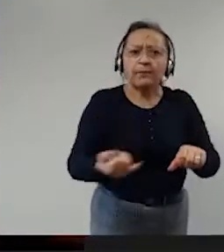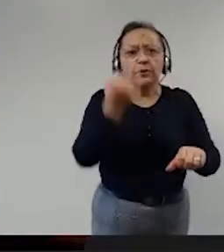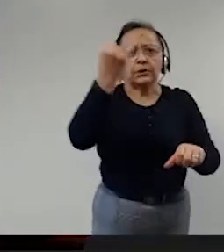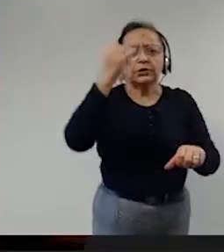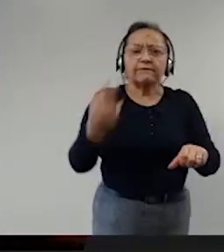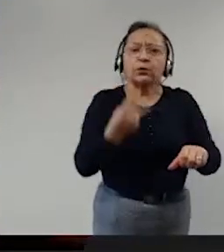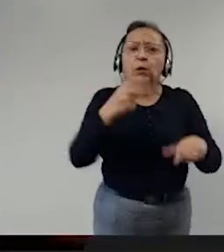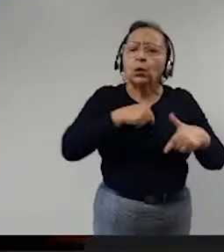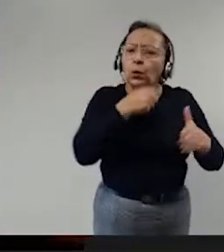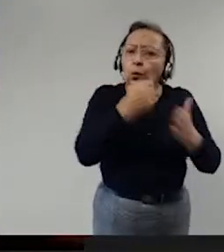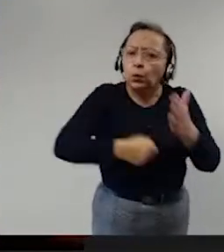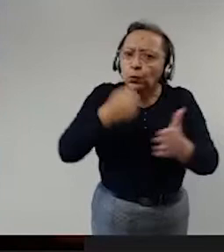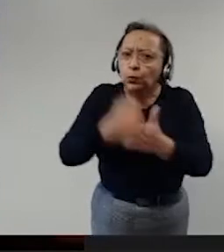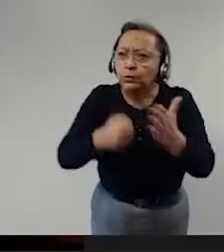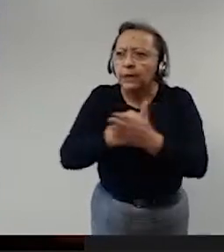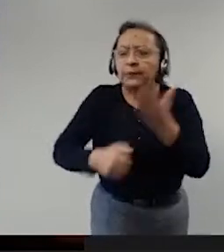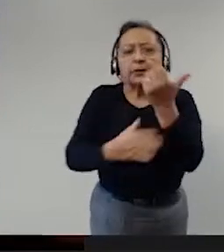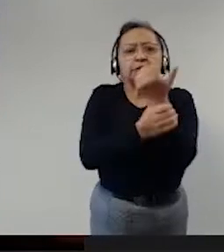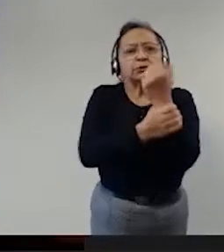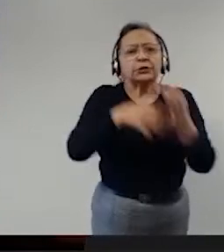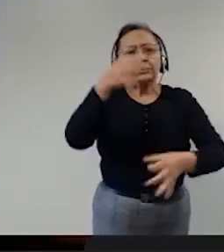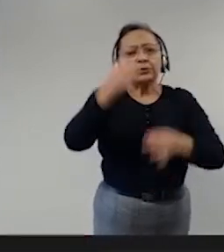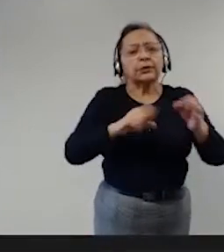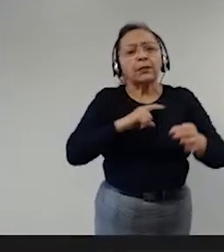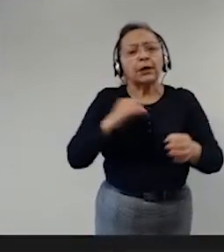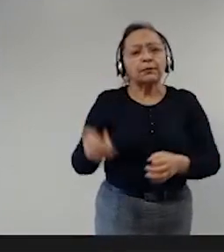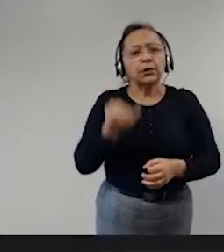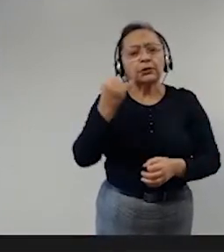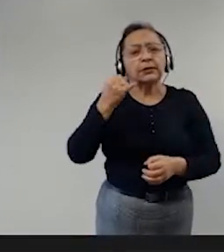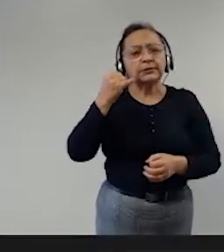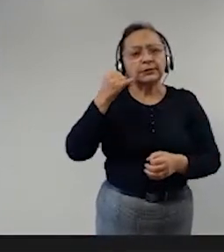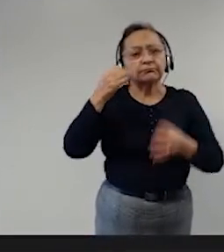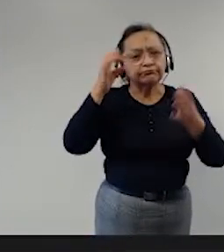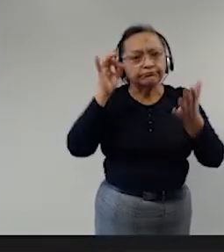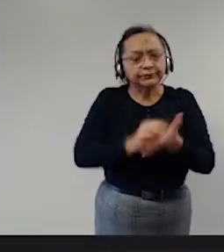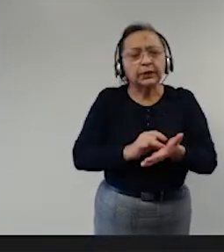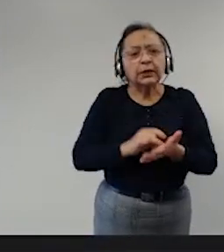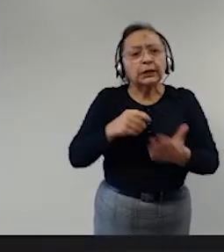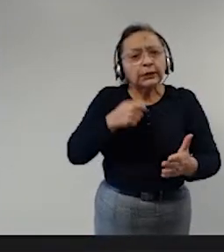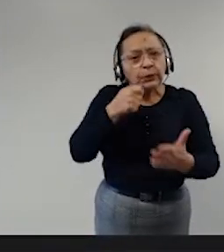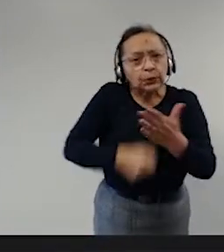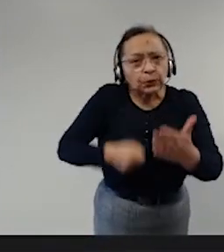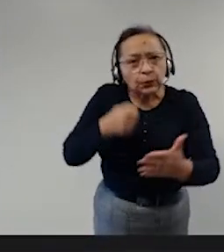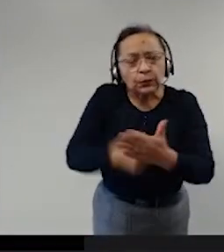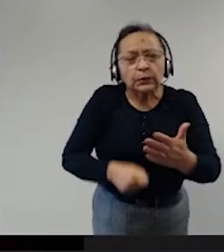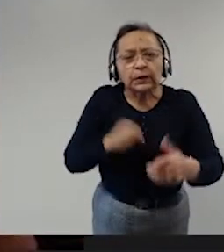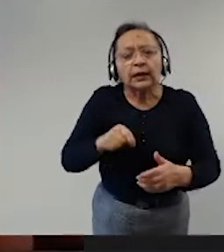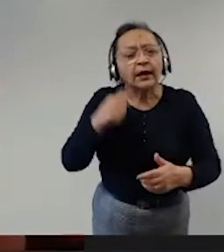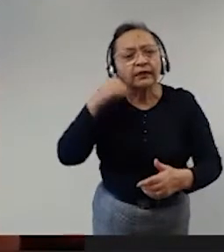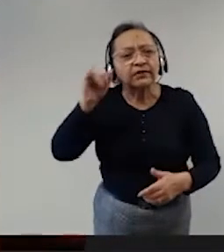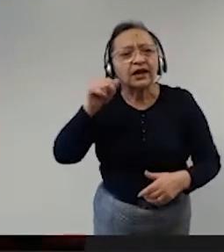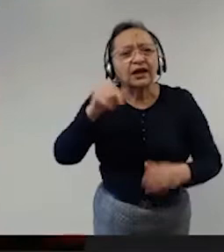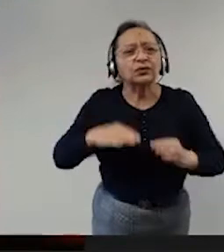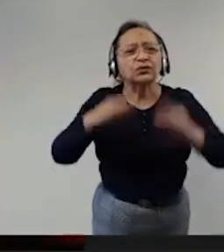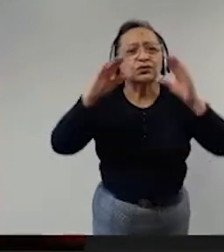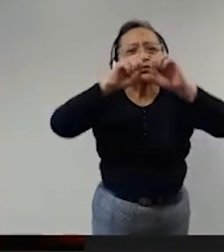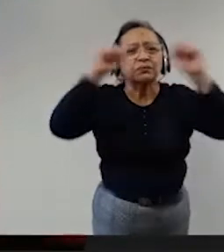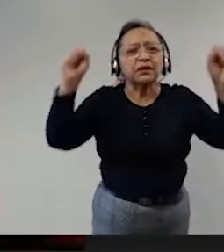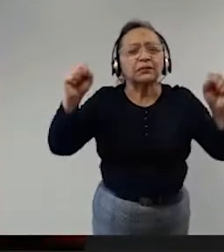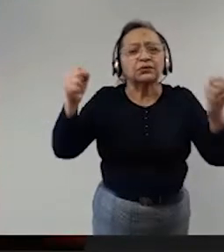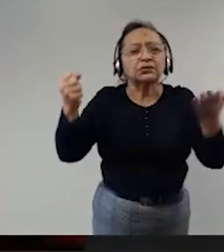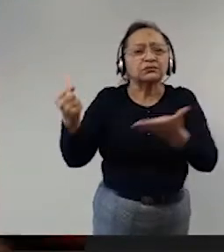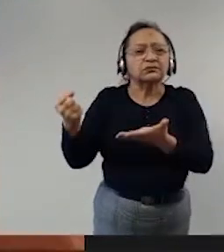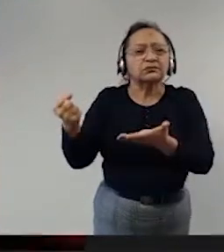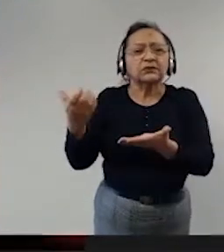segurança jurídica. Isso tem uma importância fundamental. Lutar para que o Supremo Tribunal não seja um tribunal que